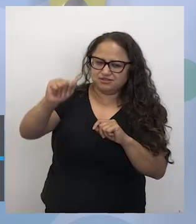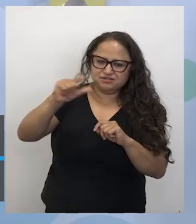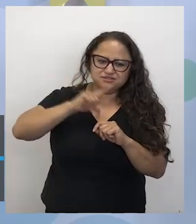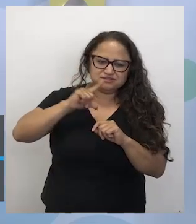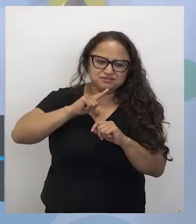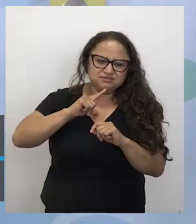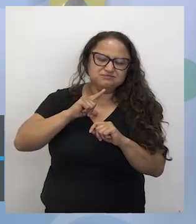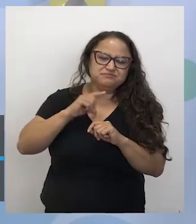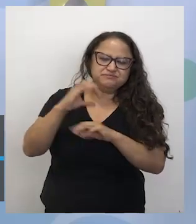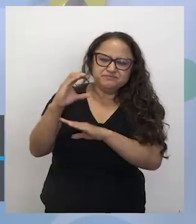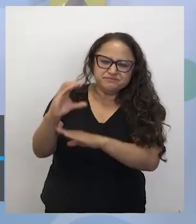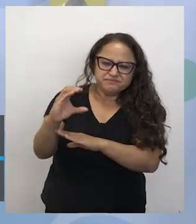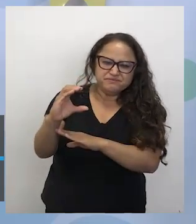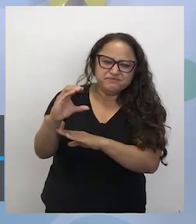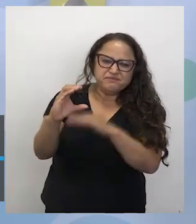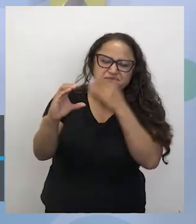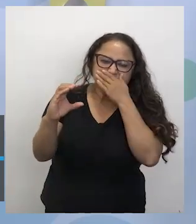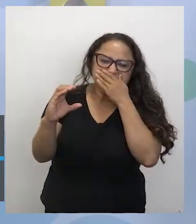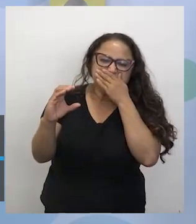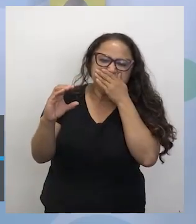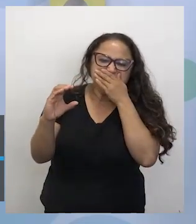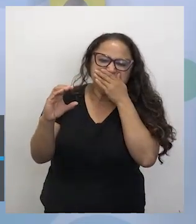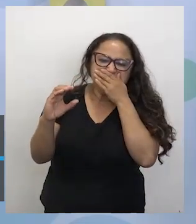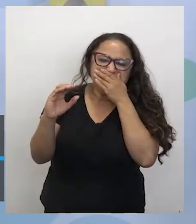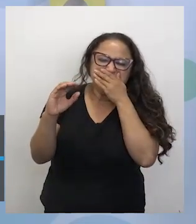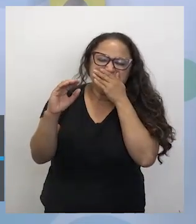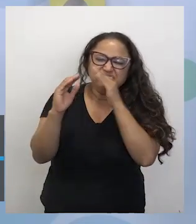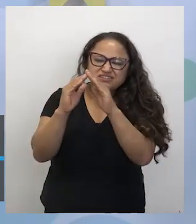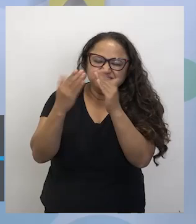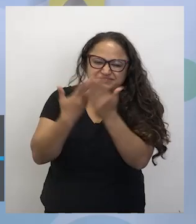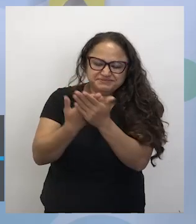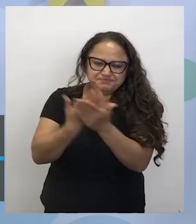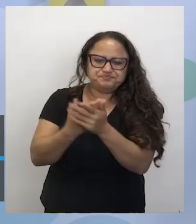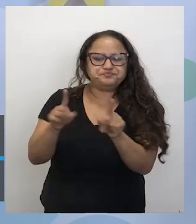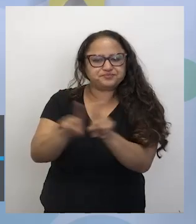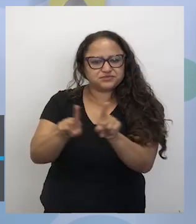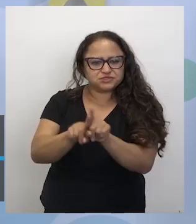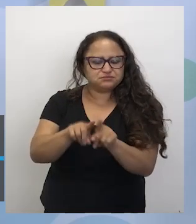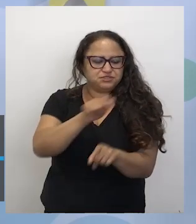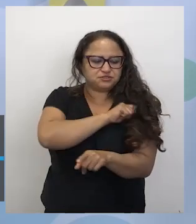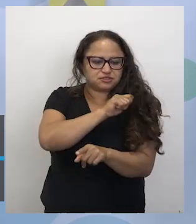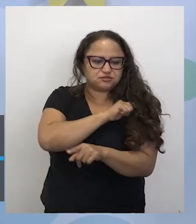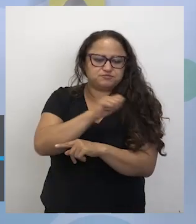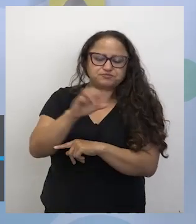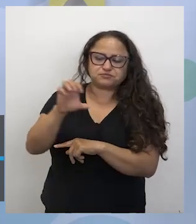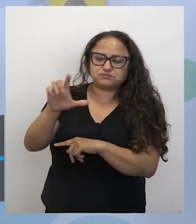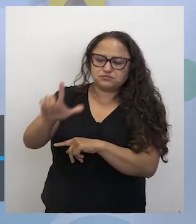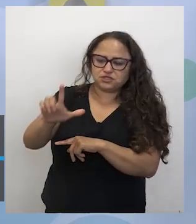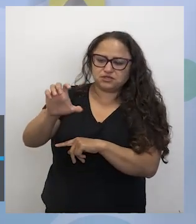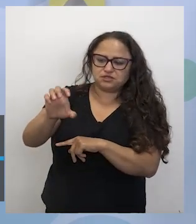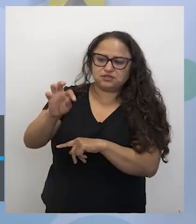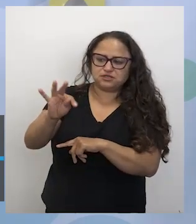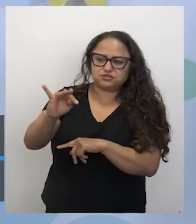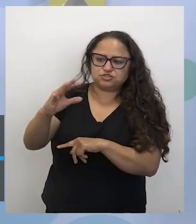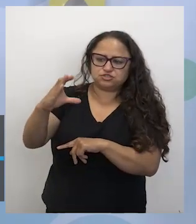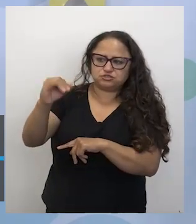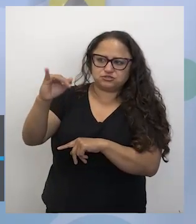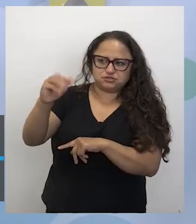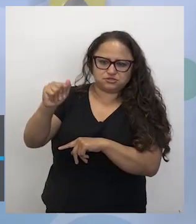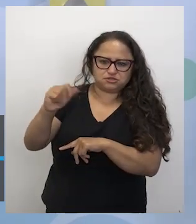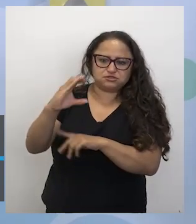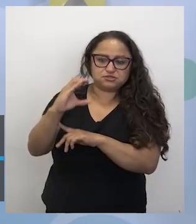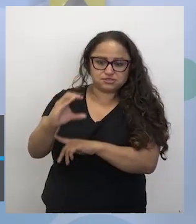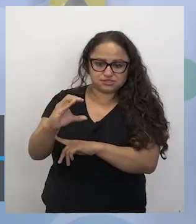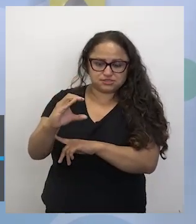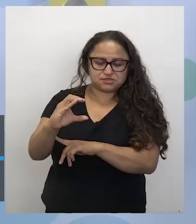A escola Antônio Almeida também aqui colocou C, a Letícia. Ana Beatriz colocou C, a escola João Brasílio, Panorama C. Coloque aí na